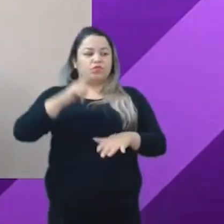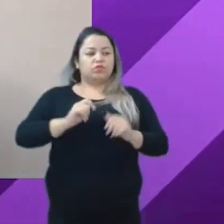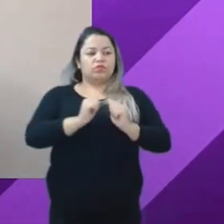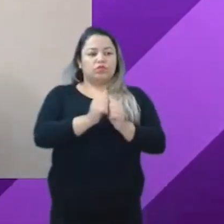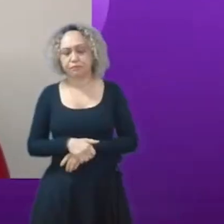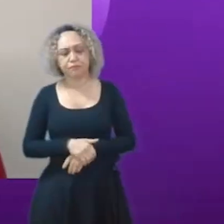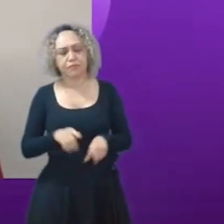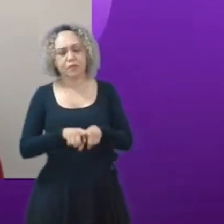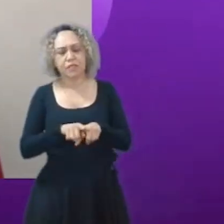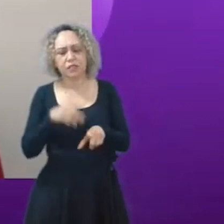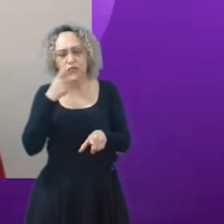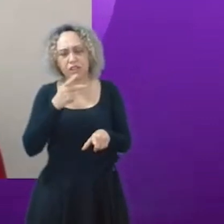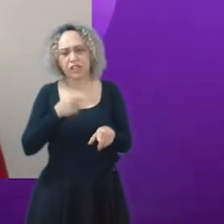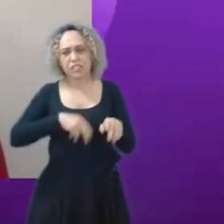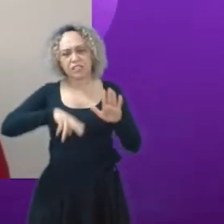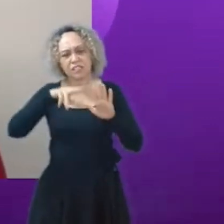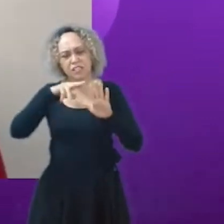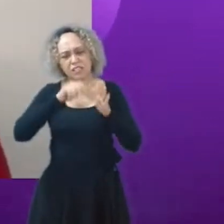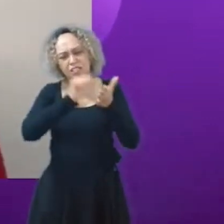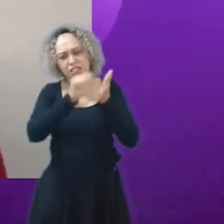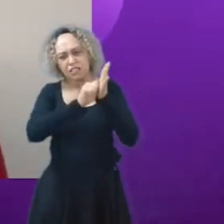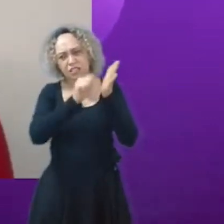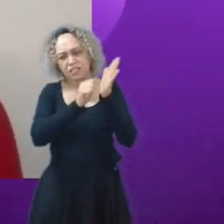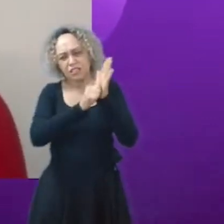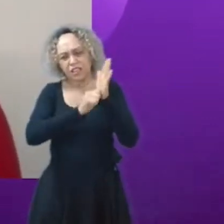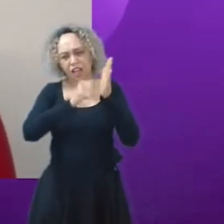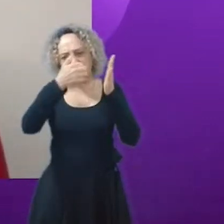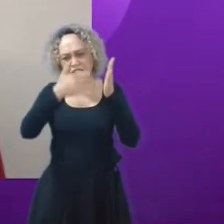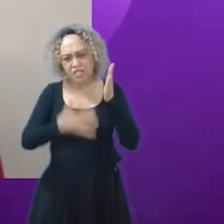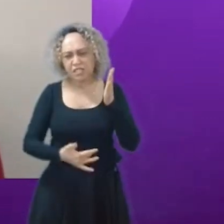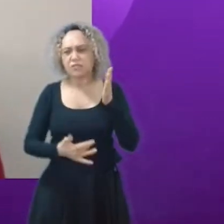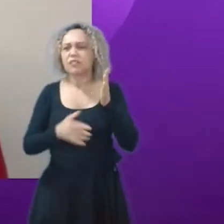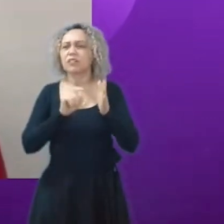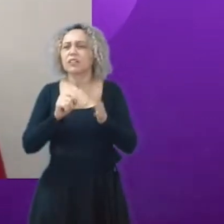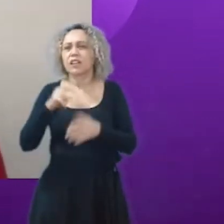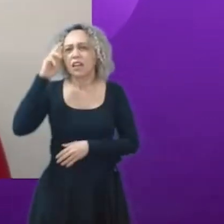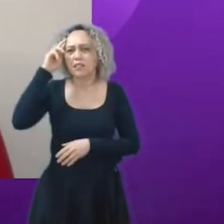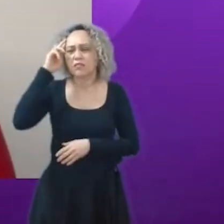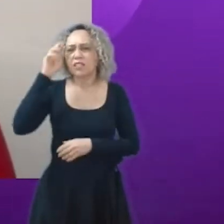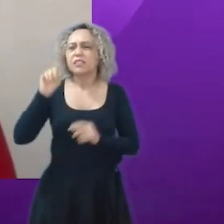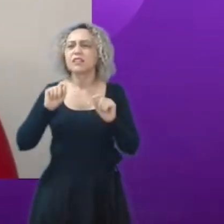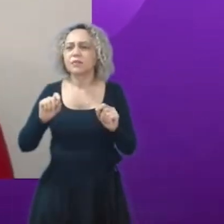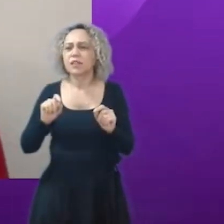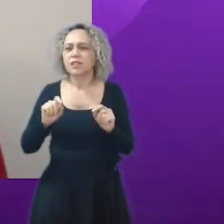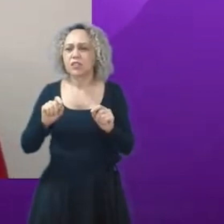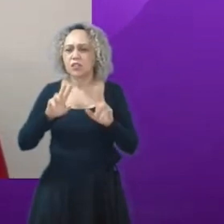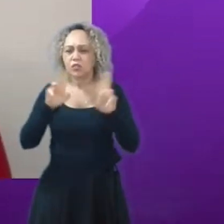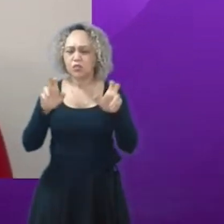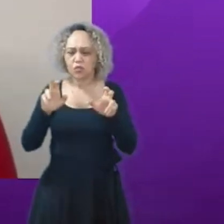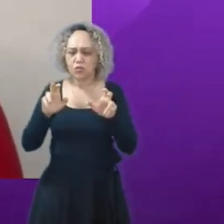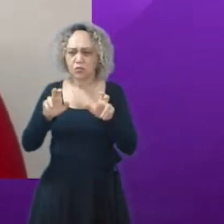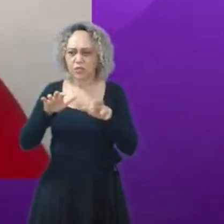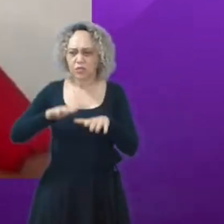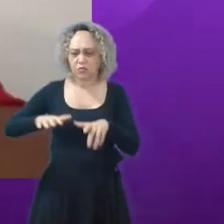da cidade. Eu queria também refletir um pouquinho, rapidamente, sobre os espaços, né, e as ocupações dos